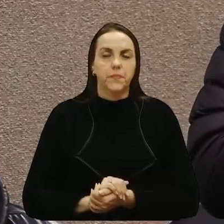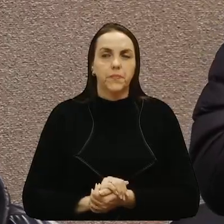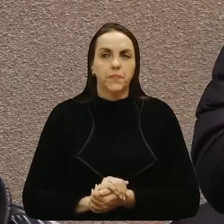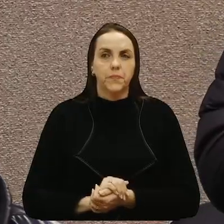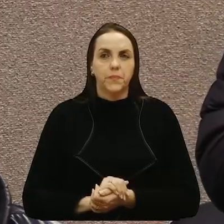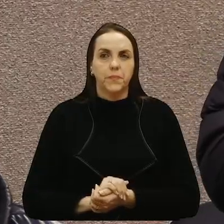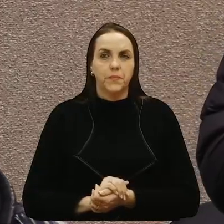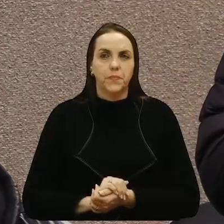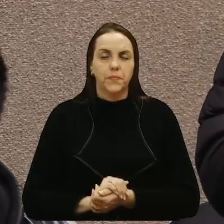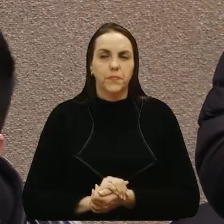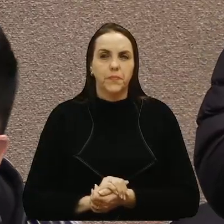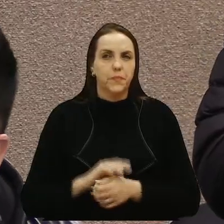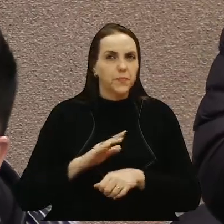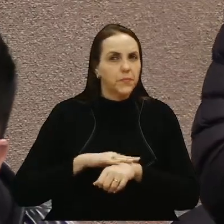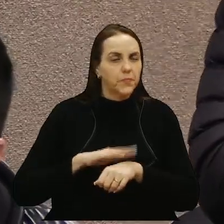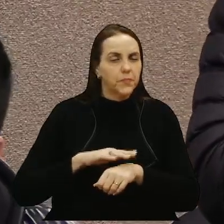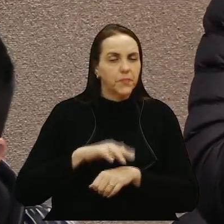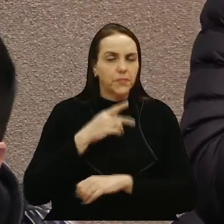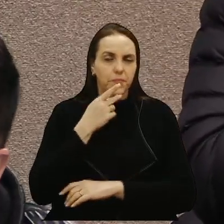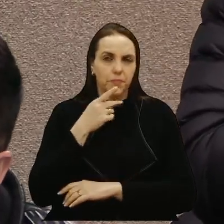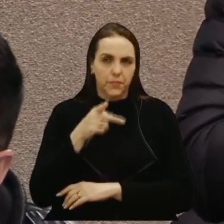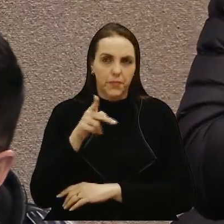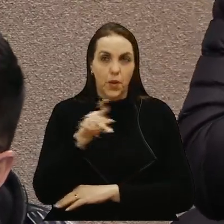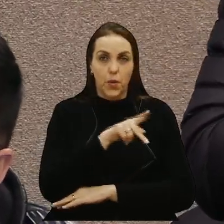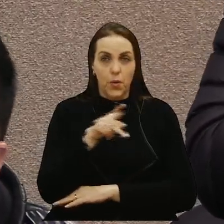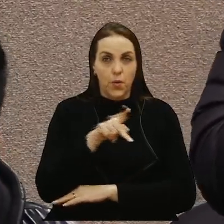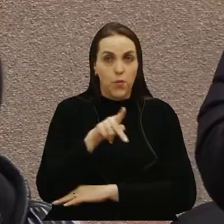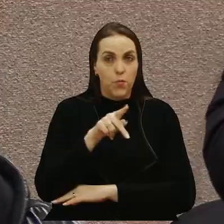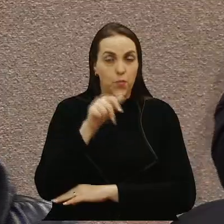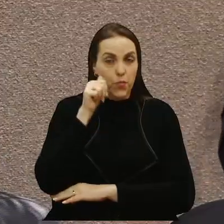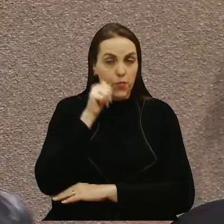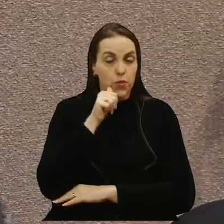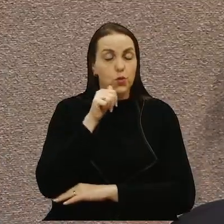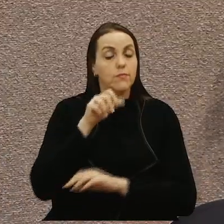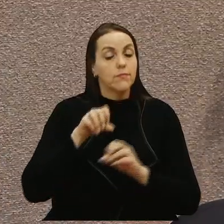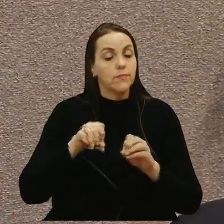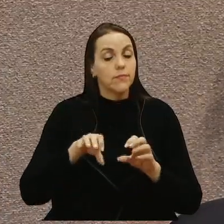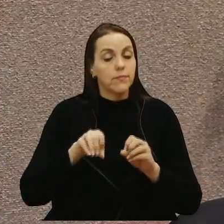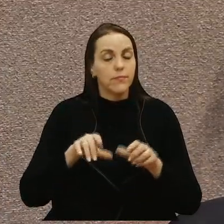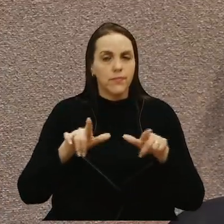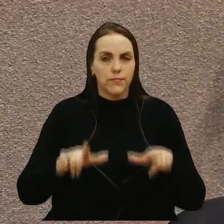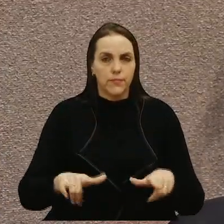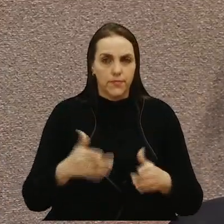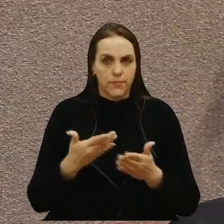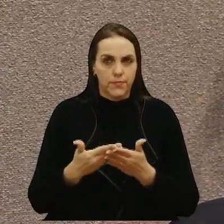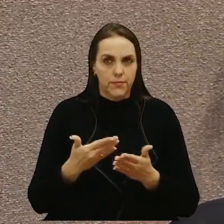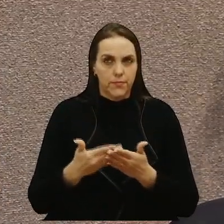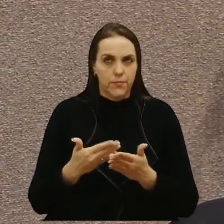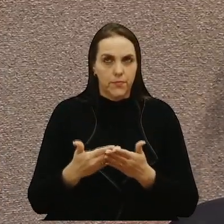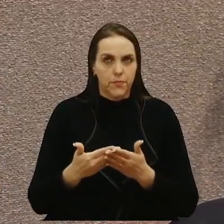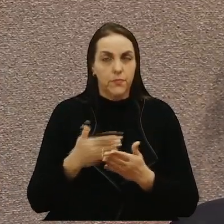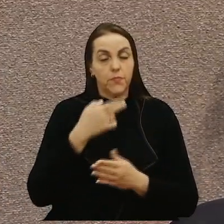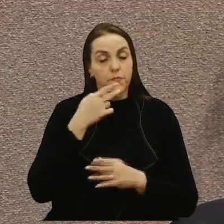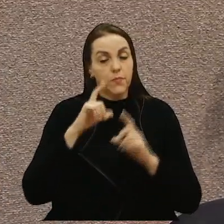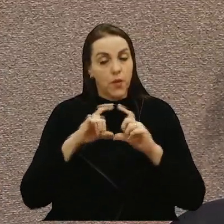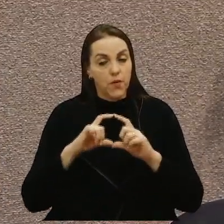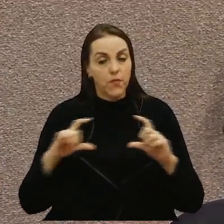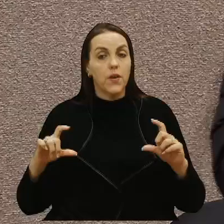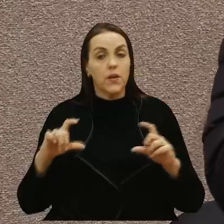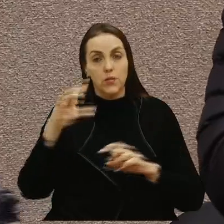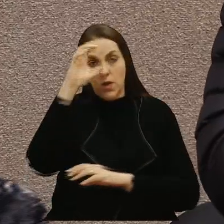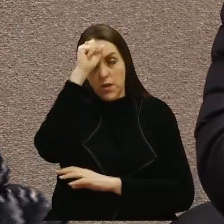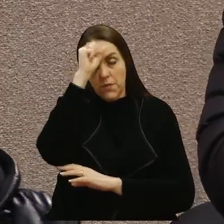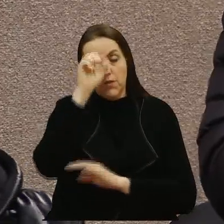E quando ela cita que as professoras ensinam na sala de aula, e aí eu falo uma frase que eu aprendi nesse final de